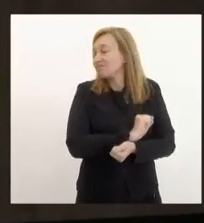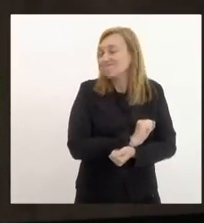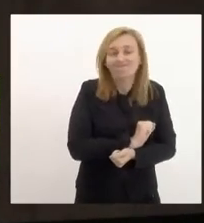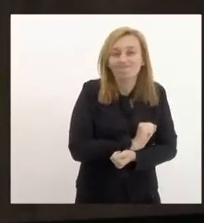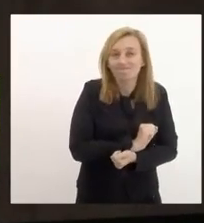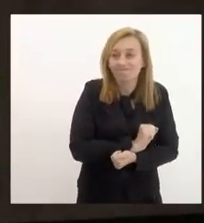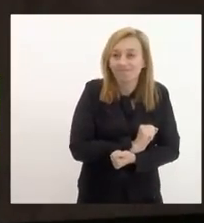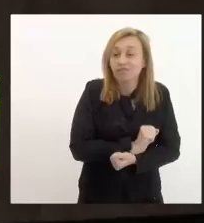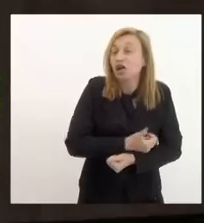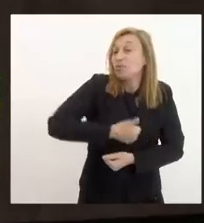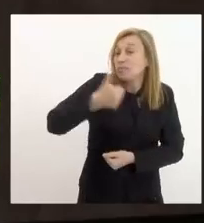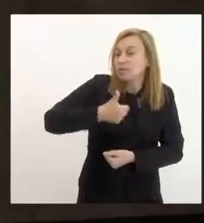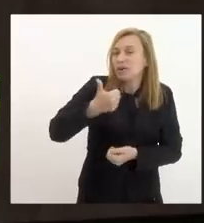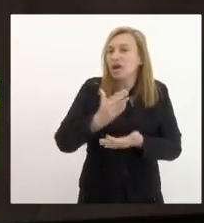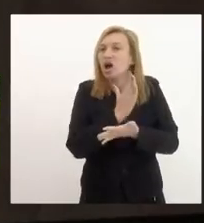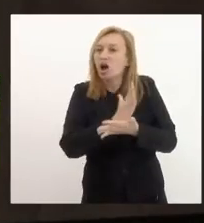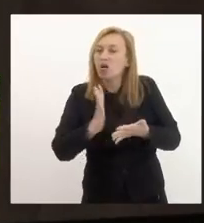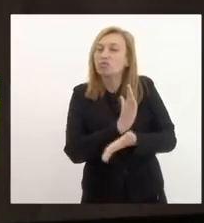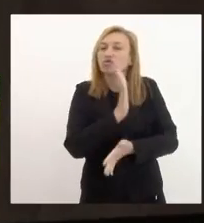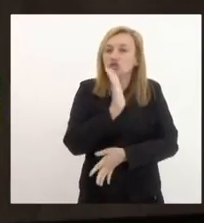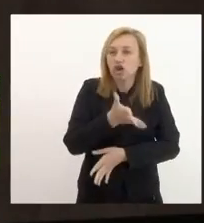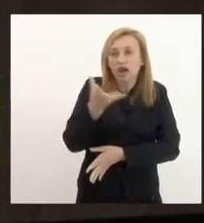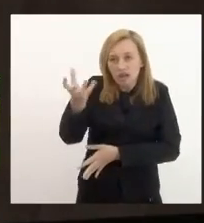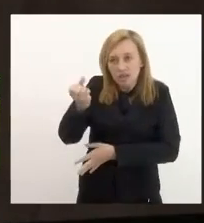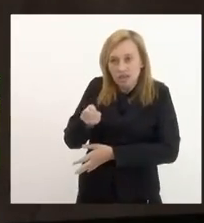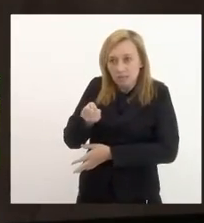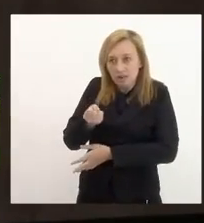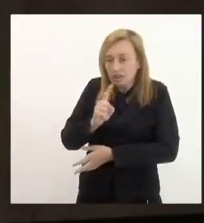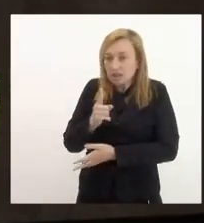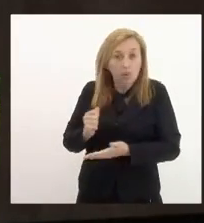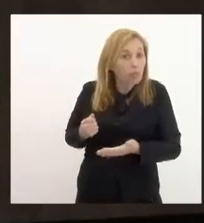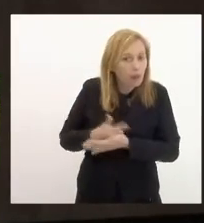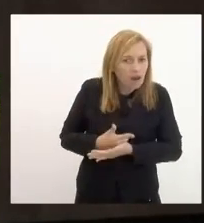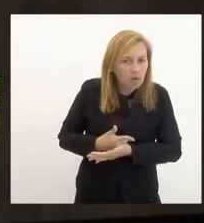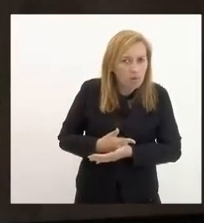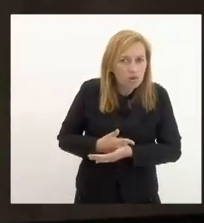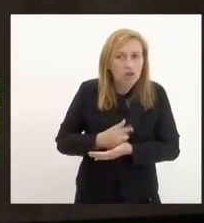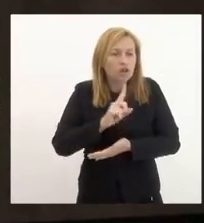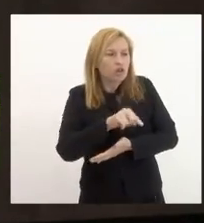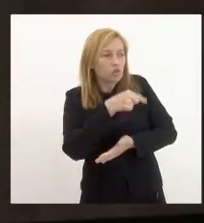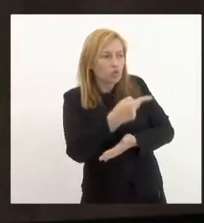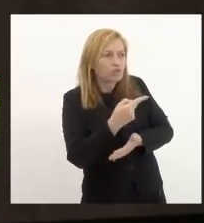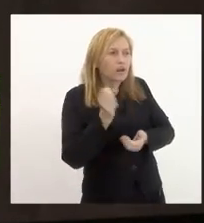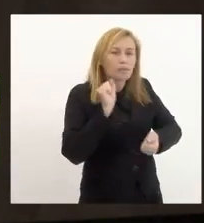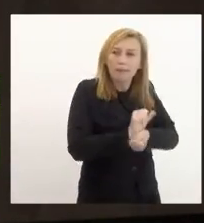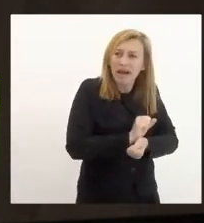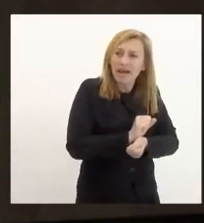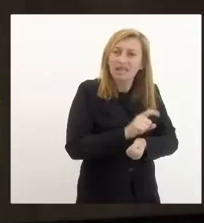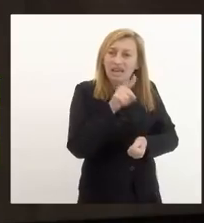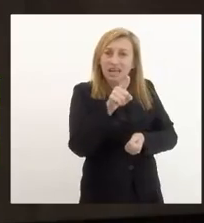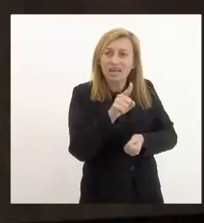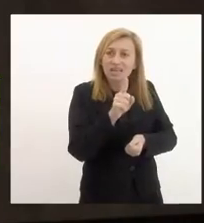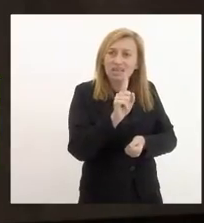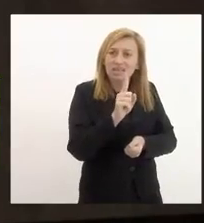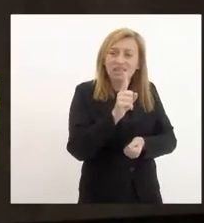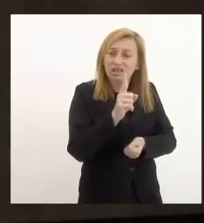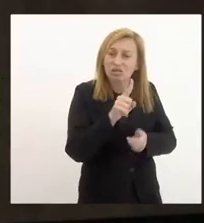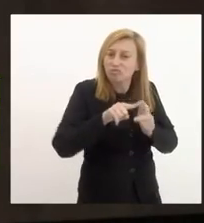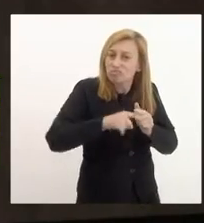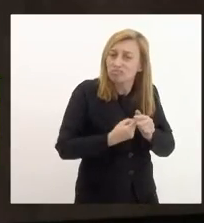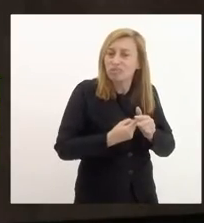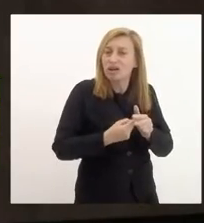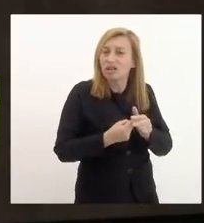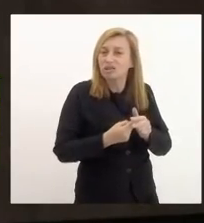porque primeiro alguns já foram contemplado e não estão sendo pago e ainda vai suspender o pagamento daqueles que sequer tiveram sua